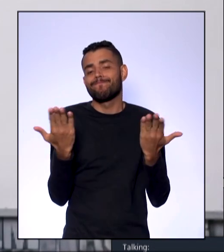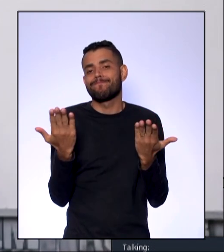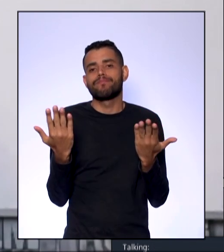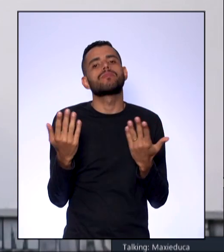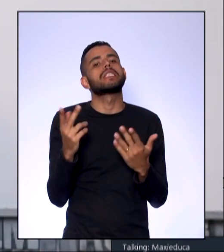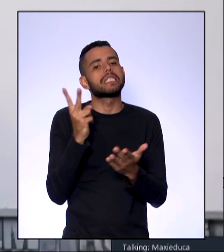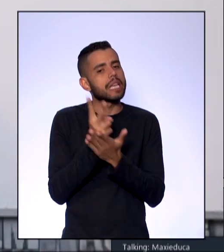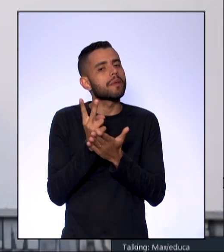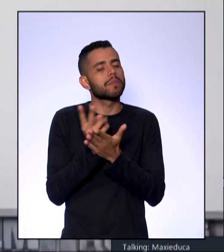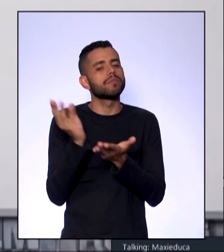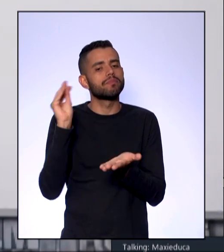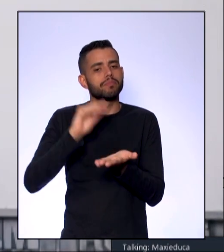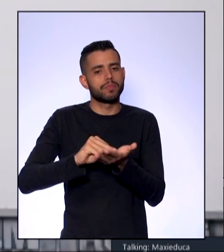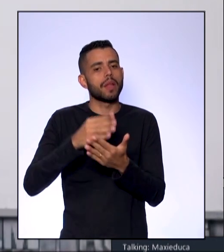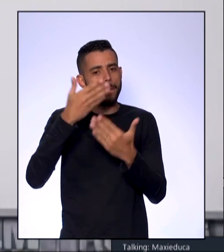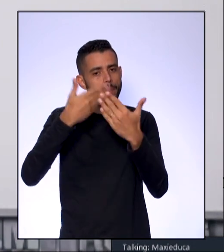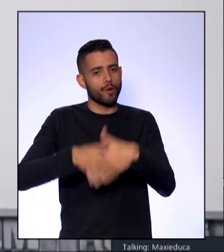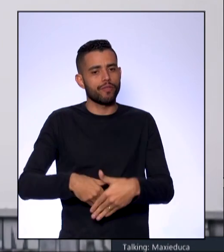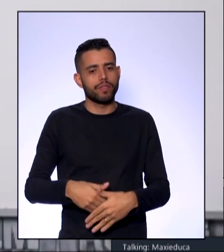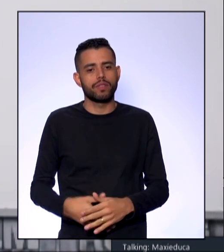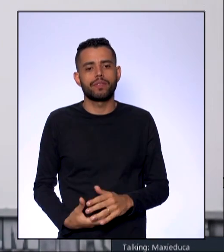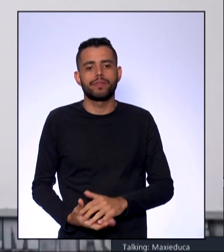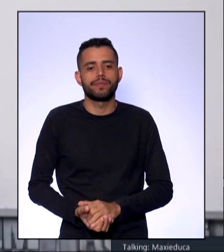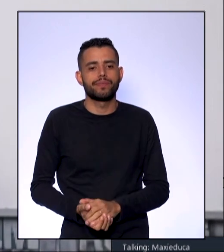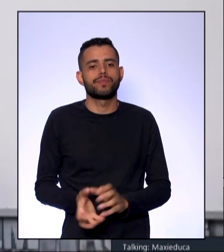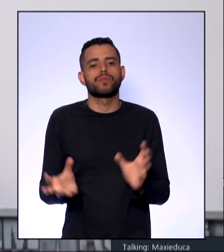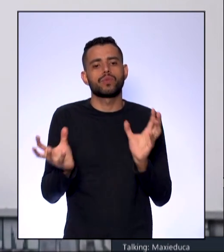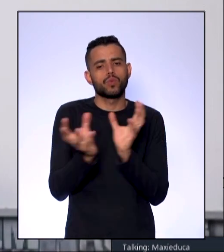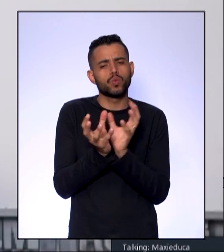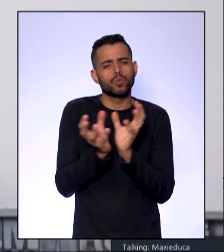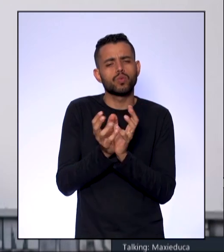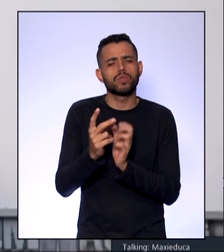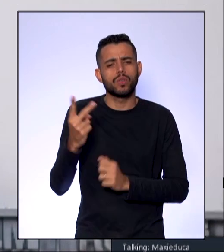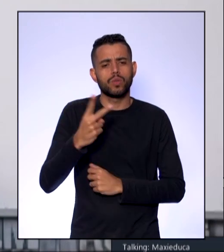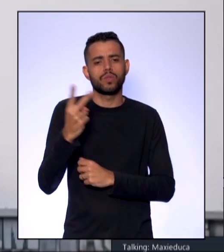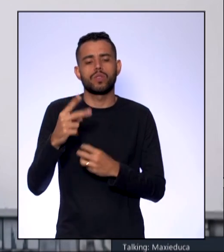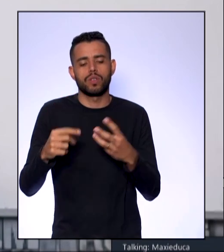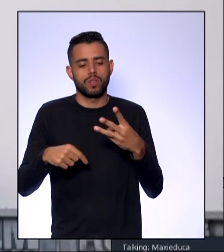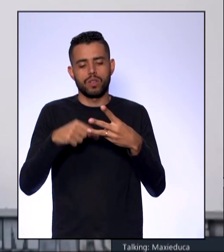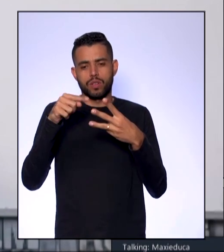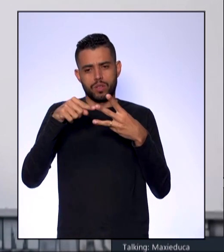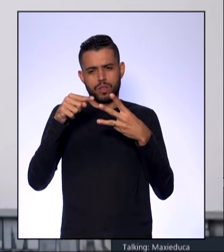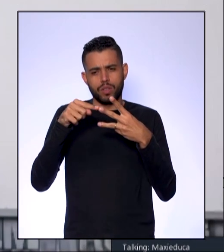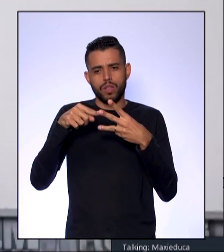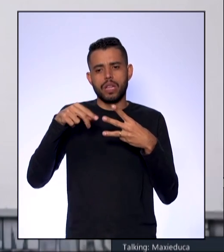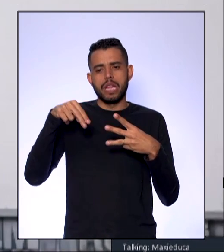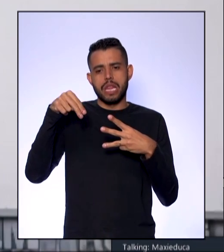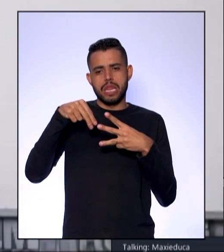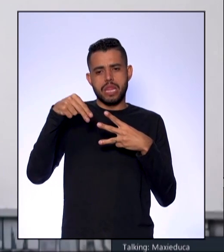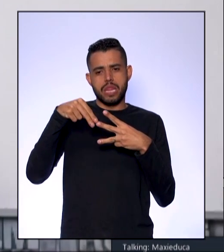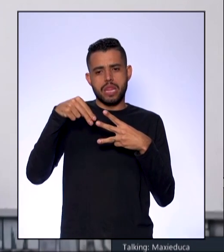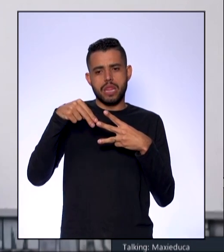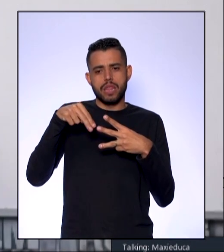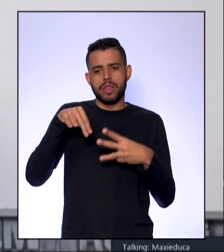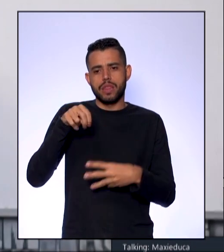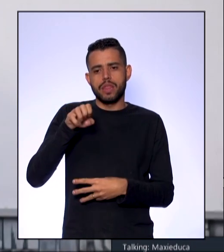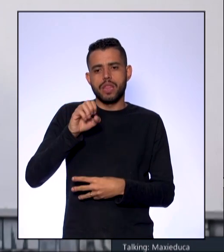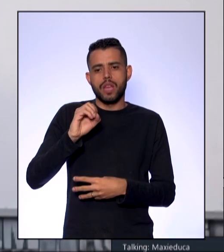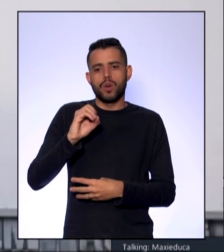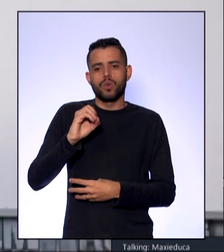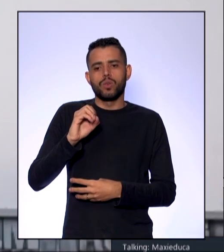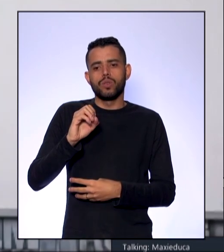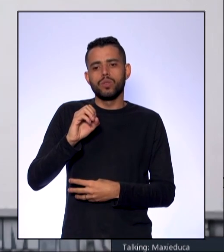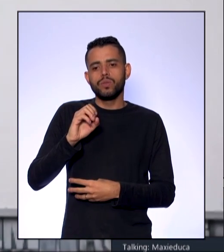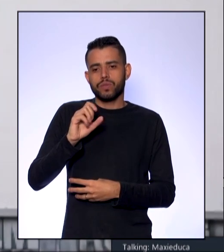provas. O segundo grupo, o grupo neolítico, tá? O neolítico, também chamado de pedra